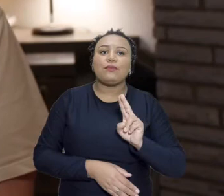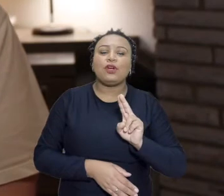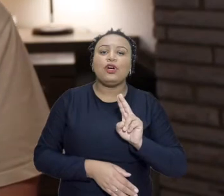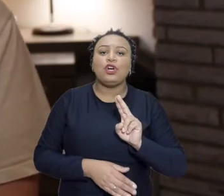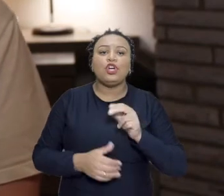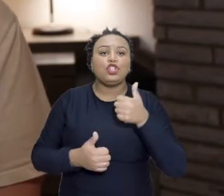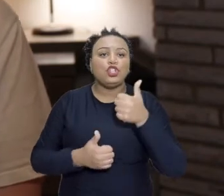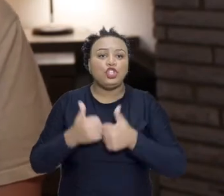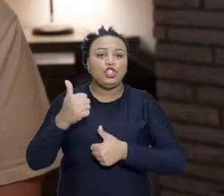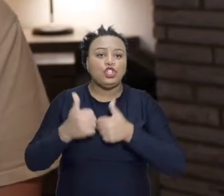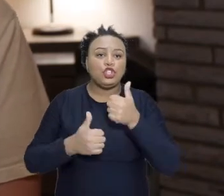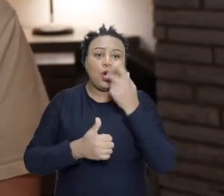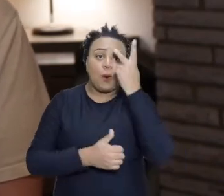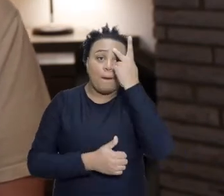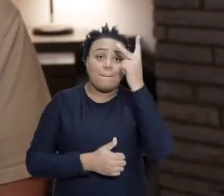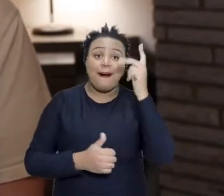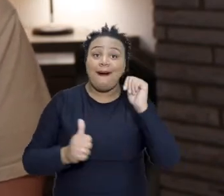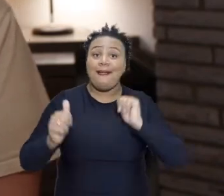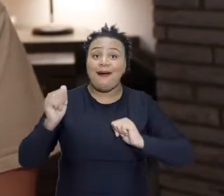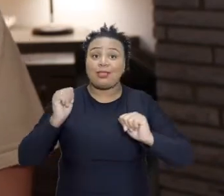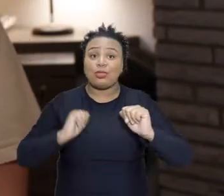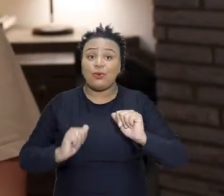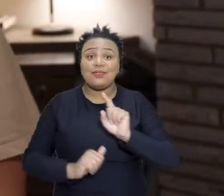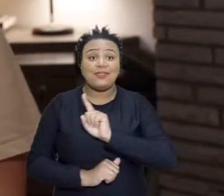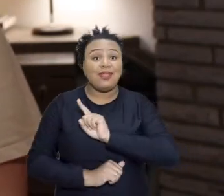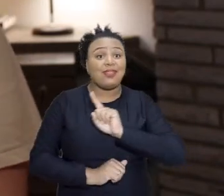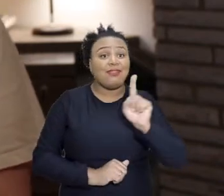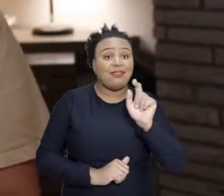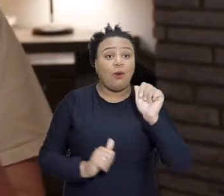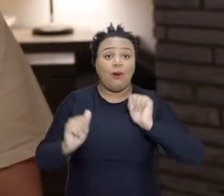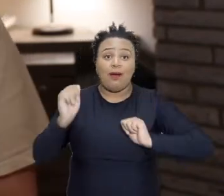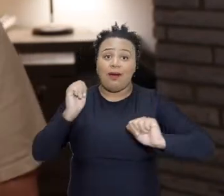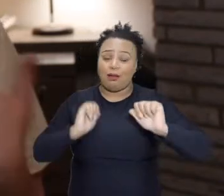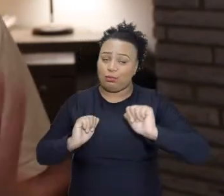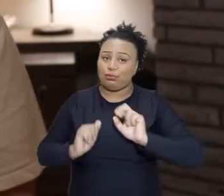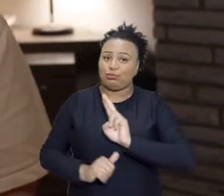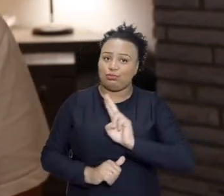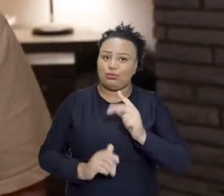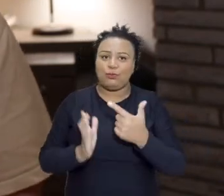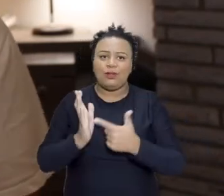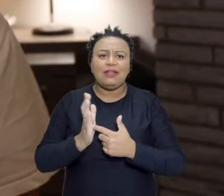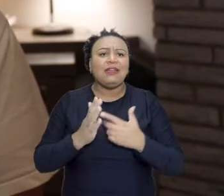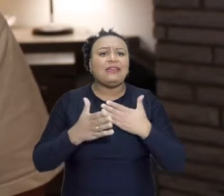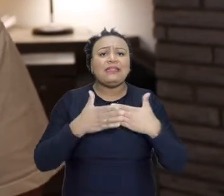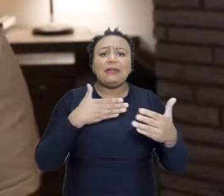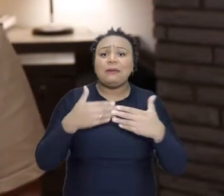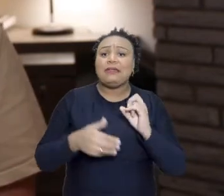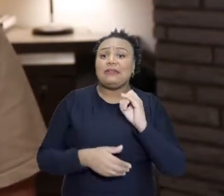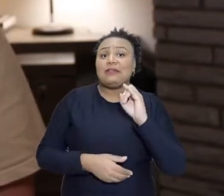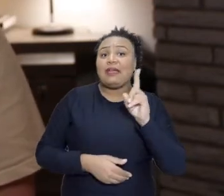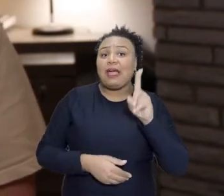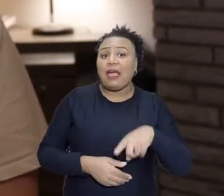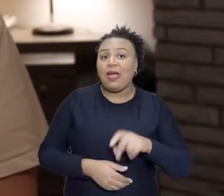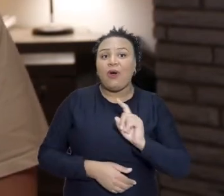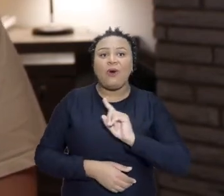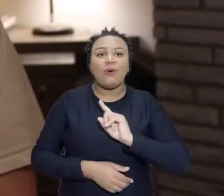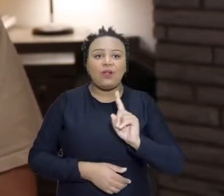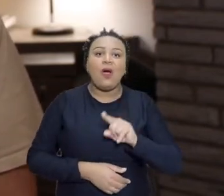Jogos para Atores e Não Atores. Então, independente se você é ator ou não, ele